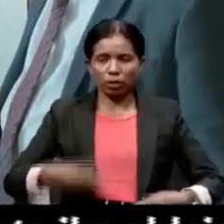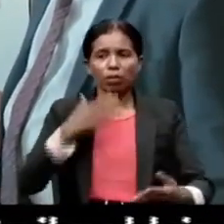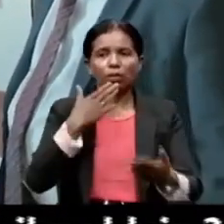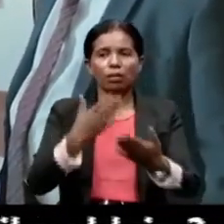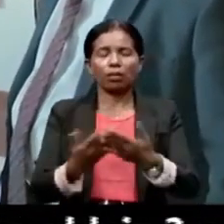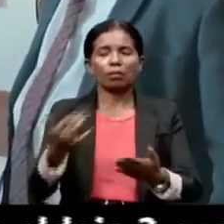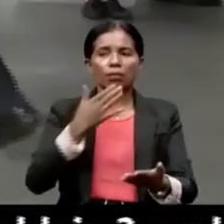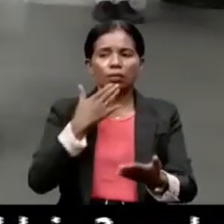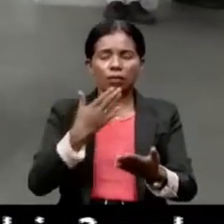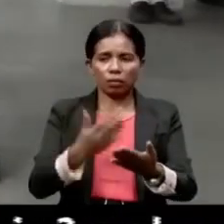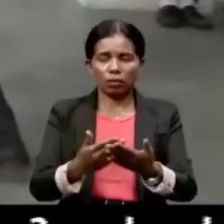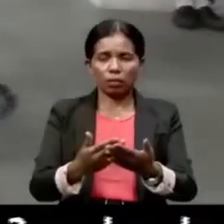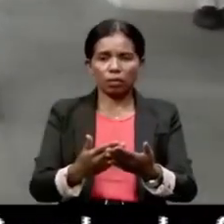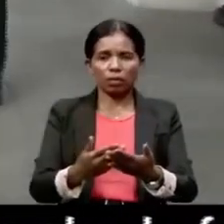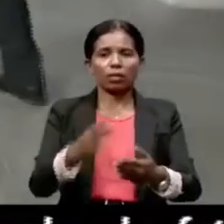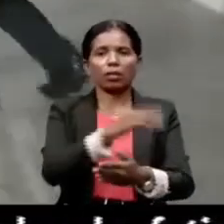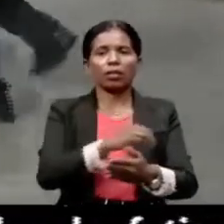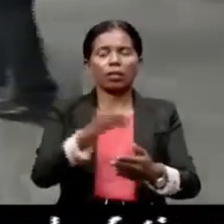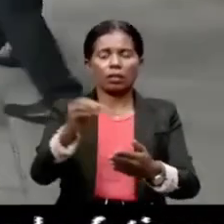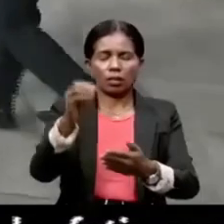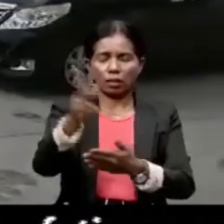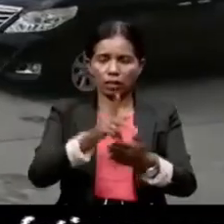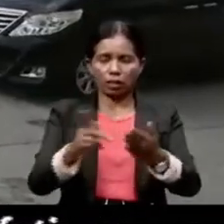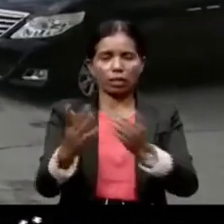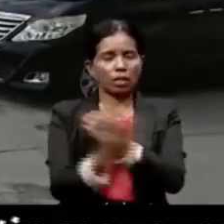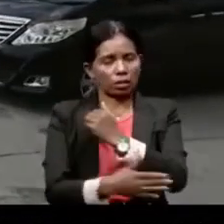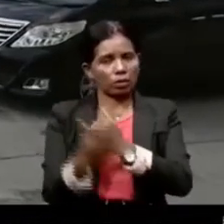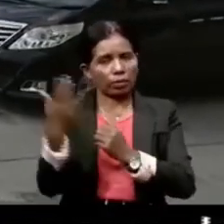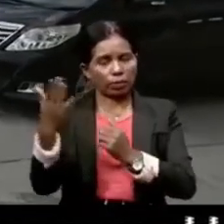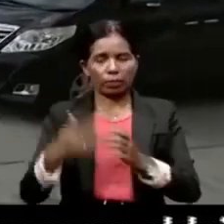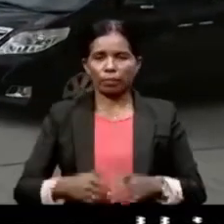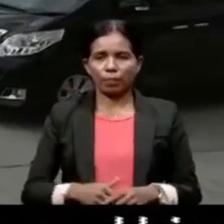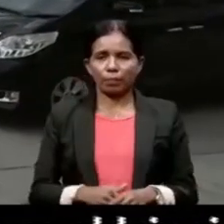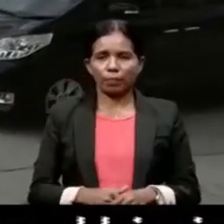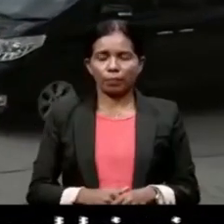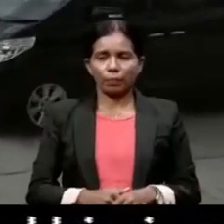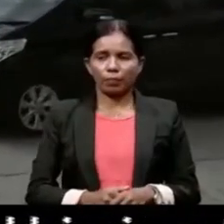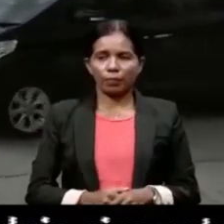pasika konstrua krizi yha nason R AD jimes Mateus ROM gmn